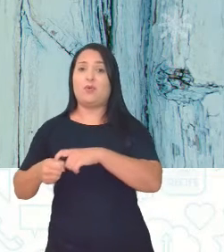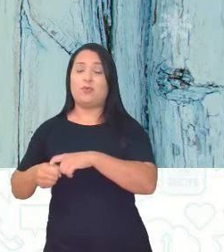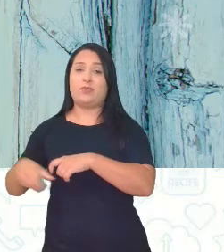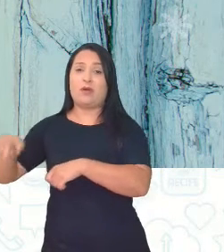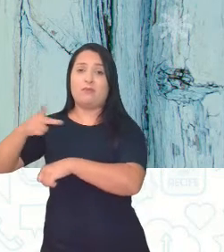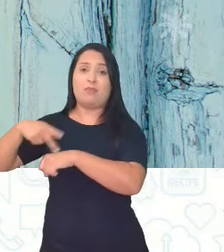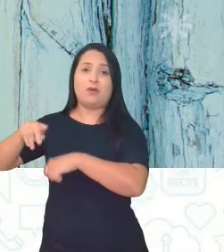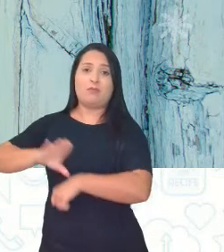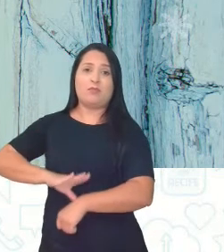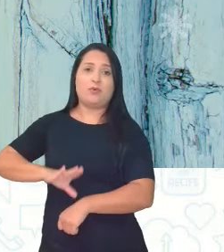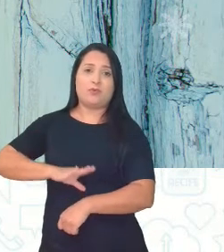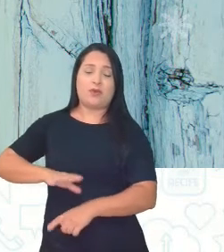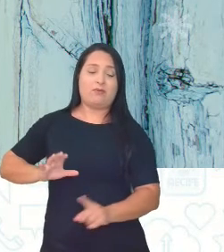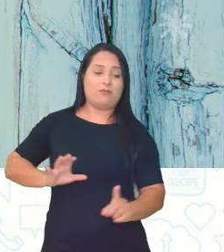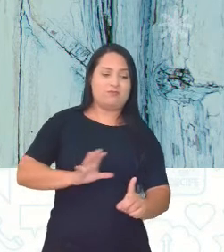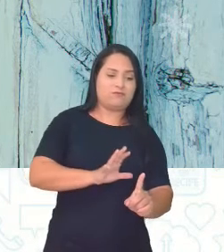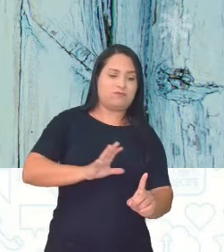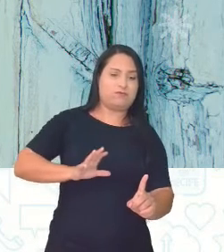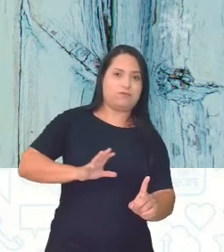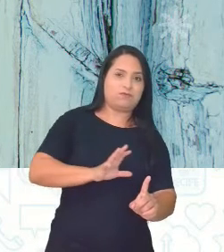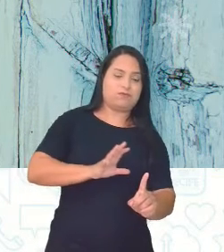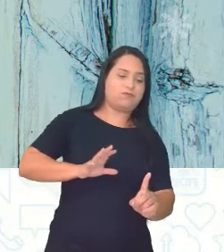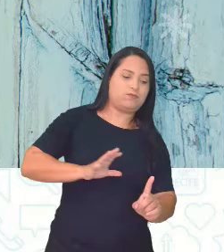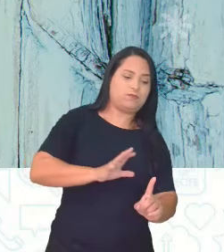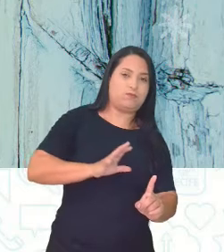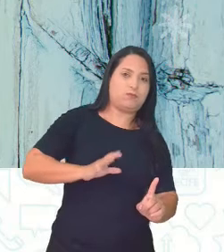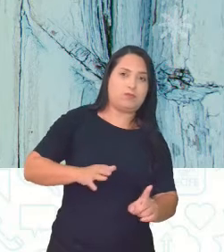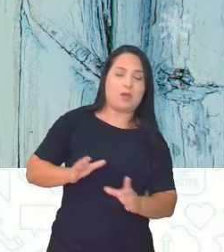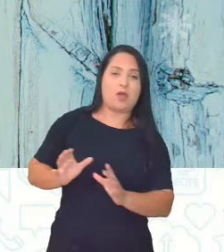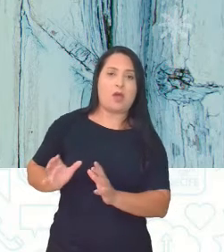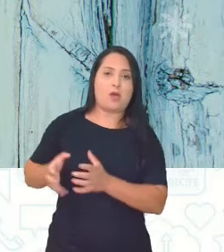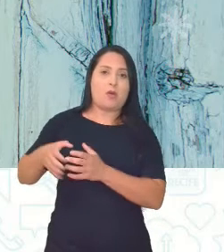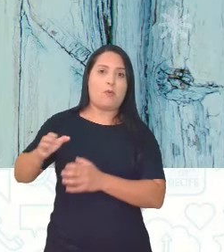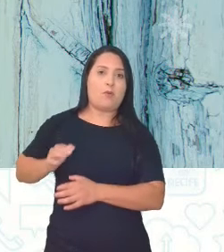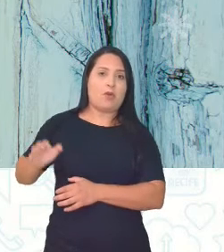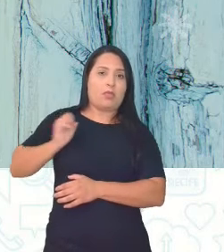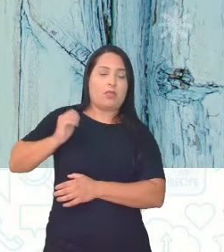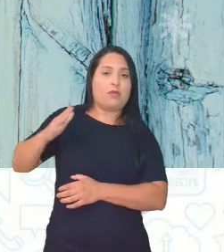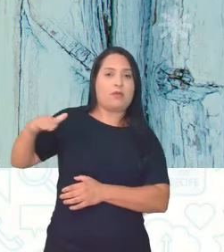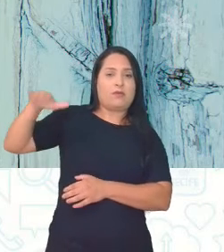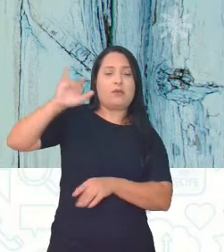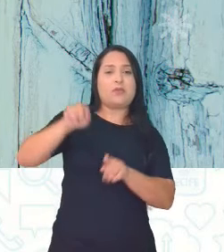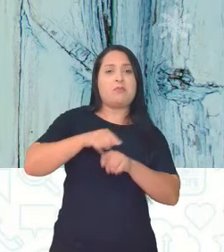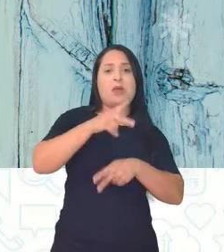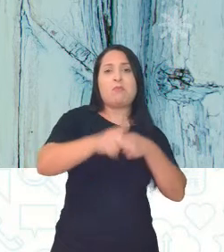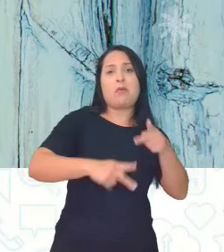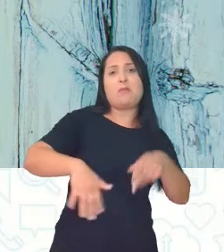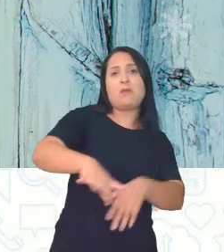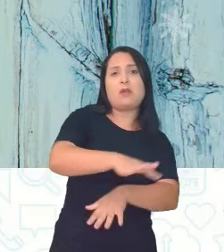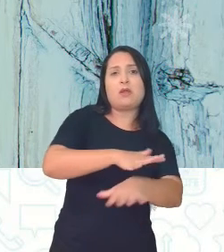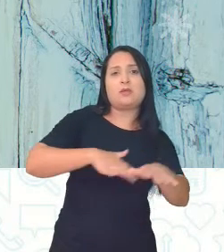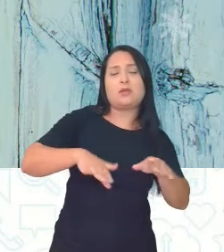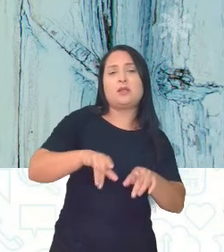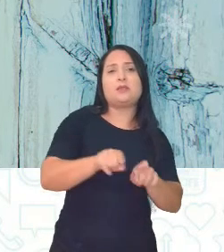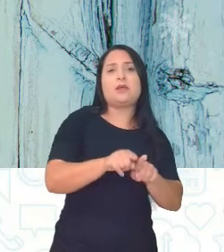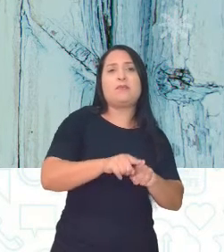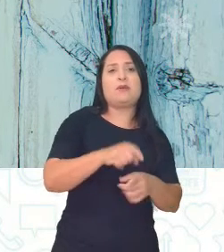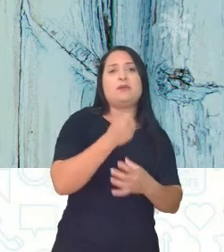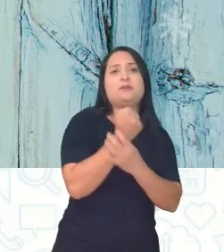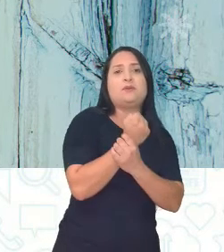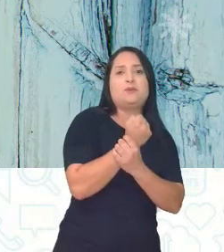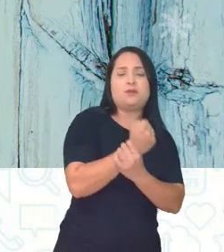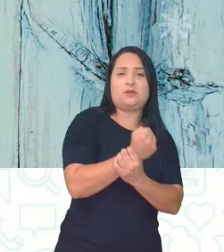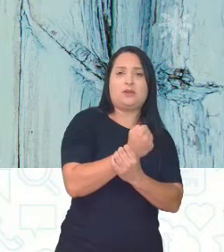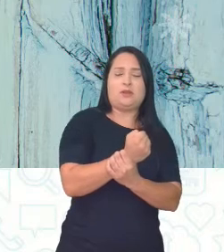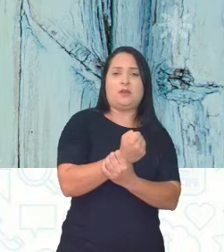pressão política que o imperador sofria da elite e populares brasileiros, quanto pela tentativa de assegurar os direitos de